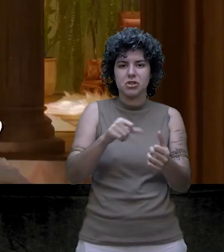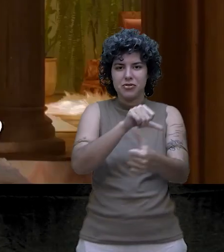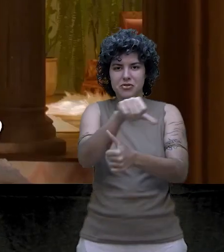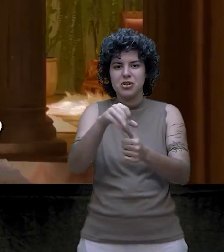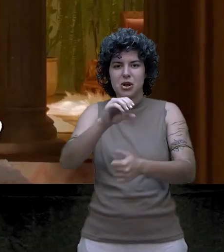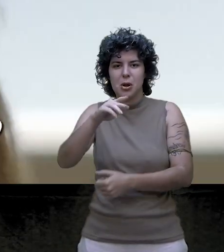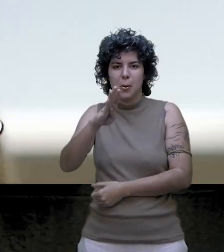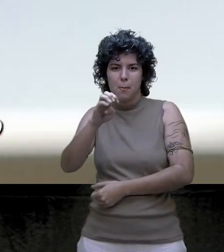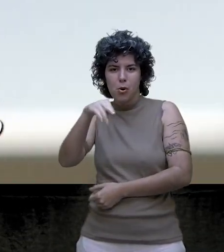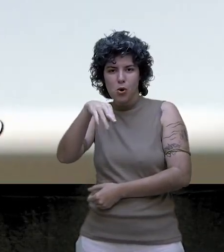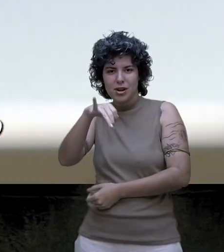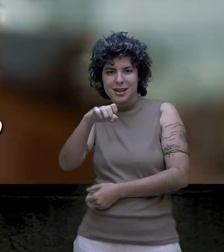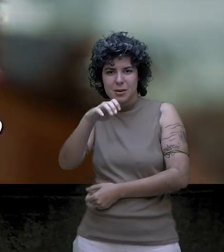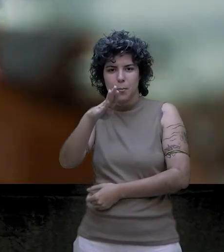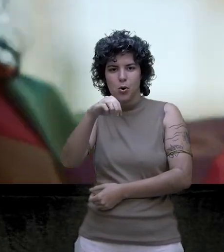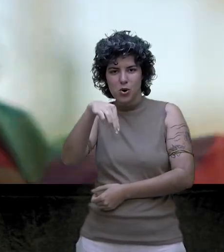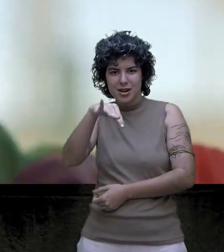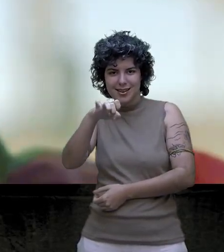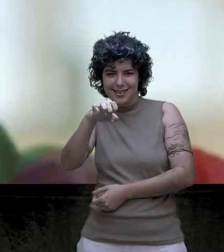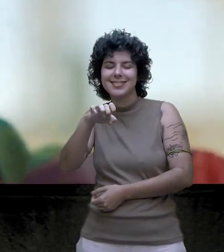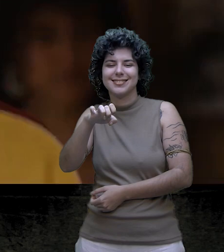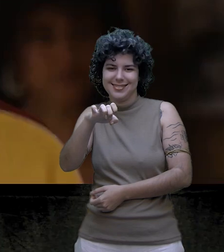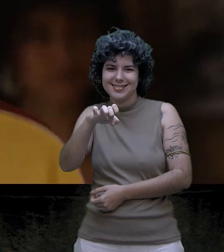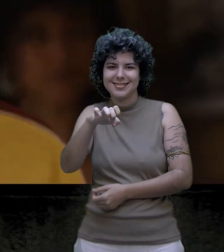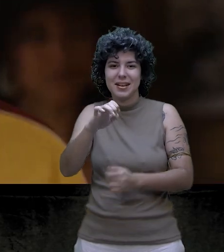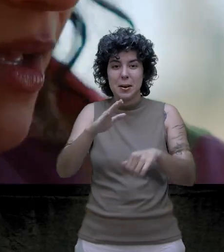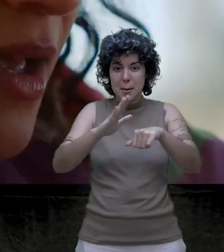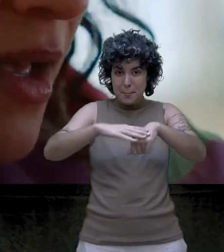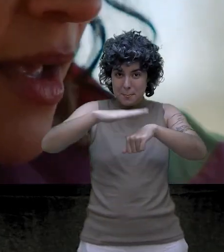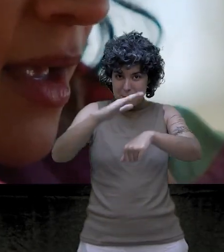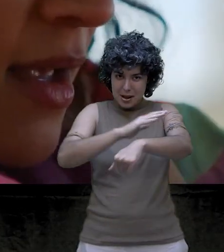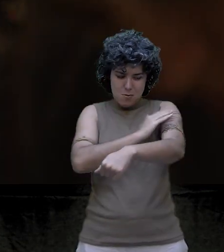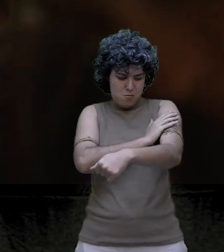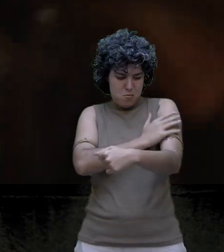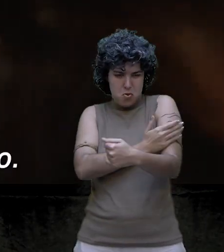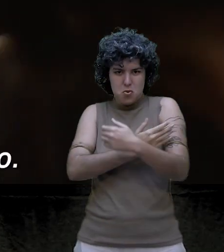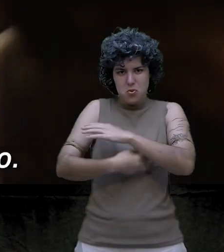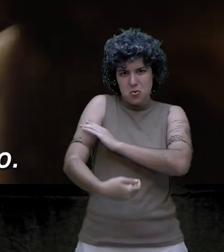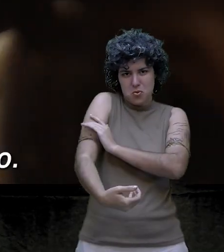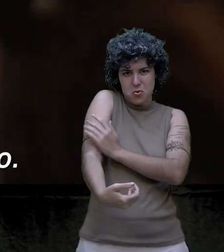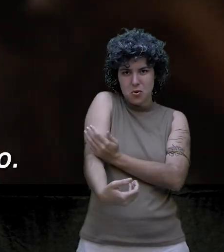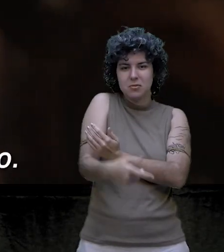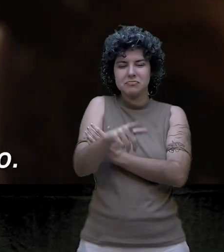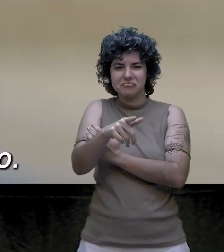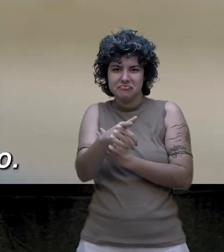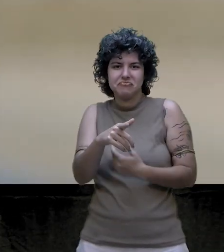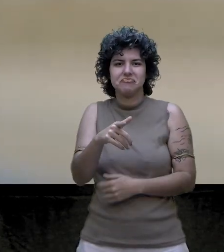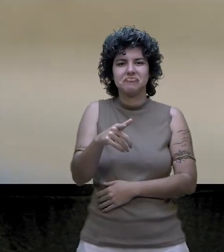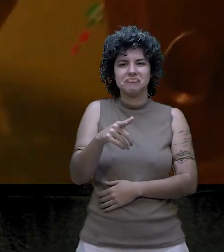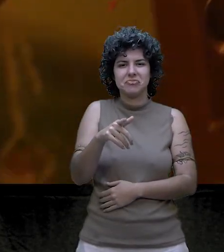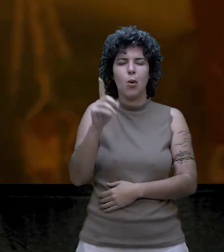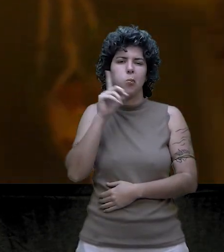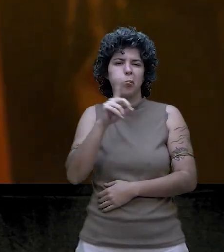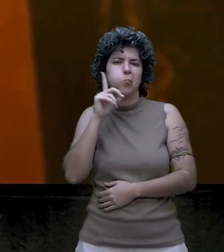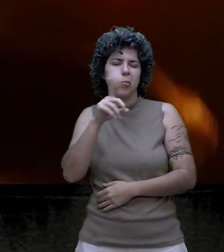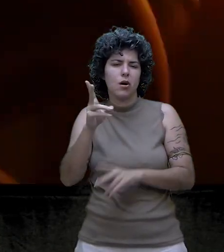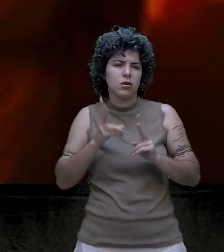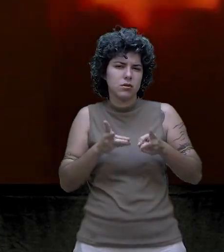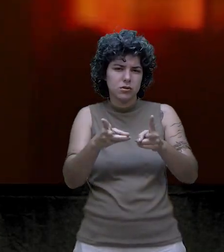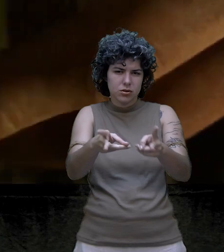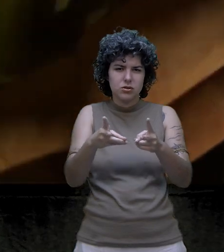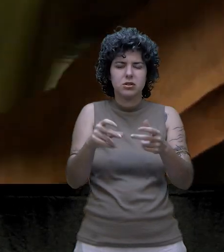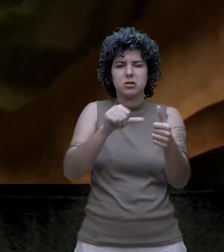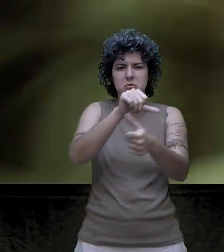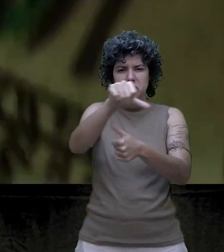mais músculos e menos piedade. Enquanto Hollywood insiste em colocar lésbicas como anjinhos frágeis, aqui temos